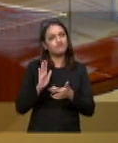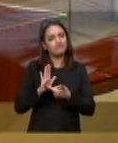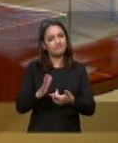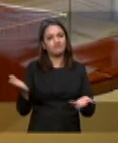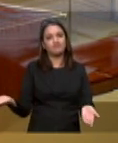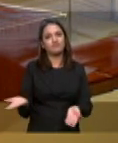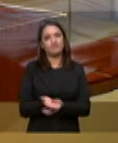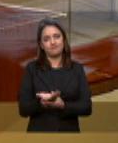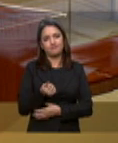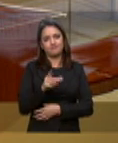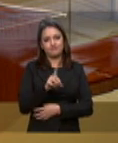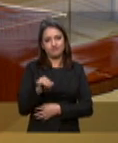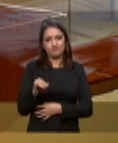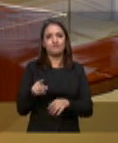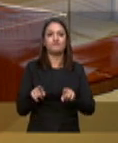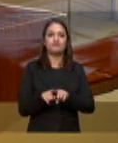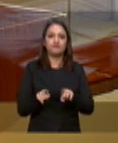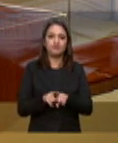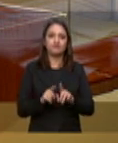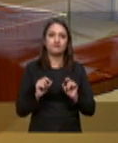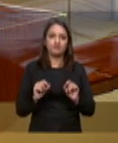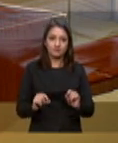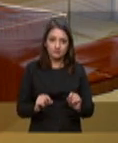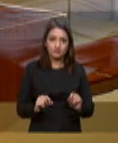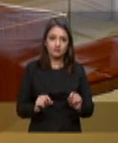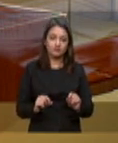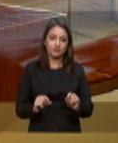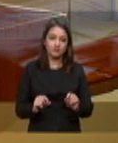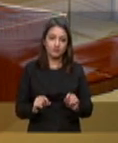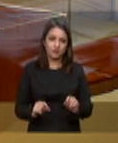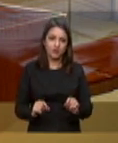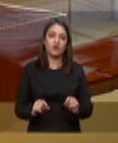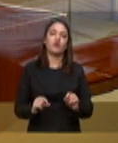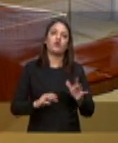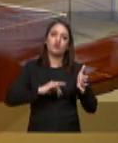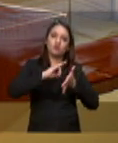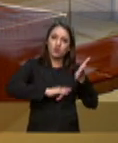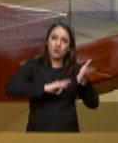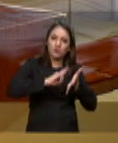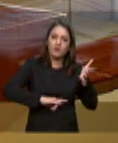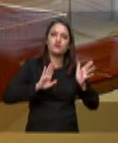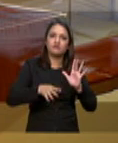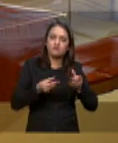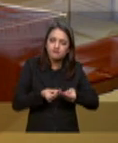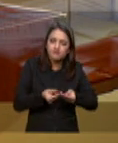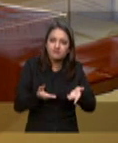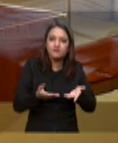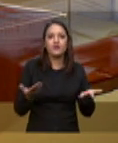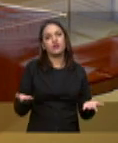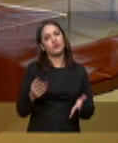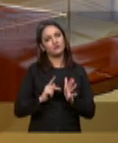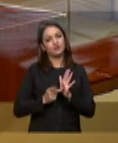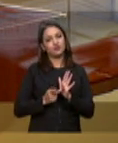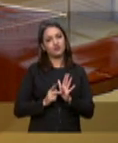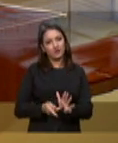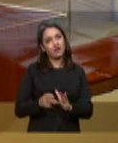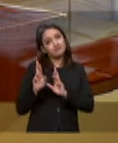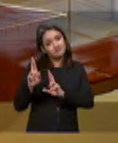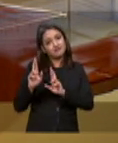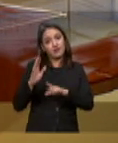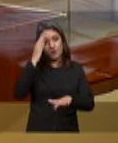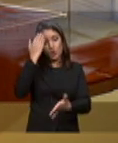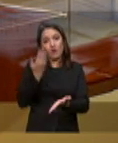dessa DIN e também nos memoriais que foram encaminhados a vossas excelências, o Sinicom espera e confia que esse Supremo Tribunal Federal